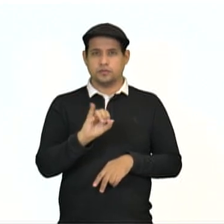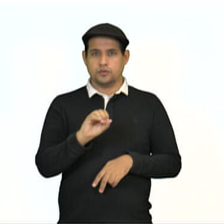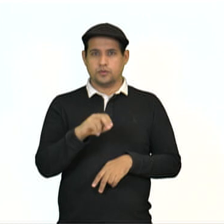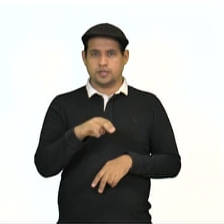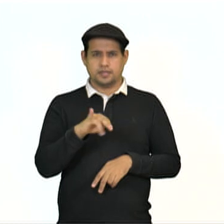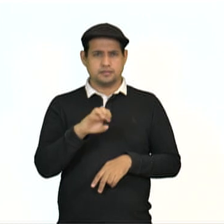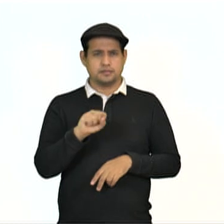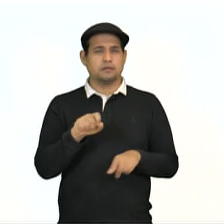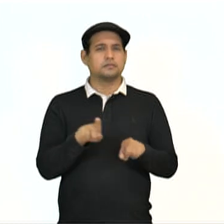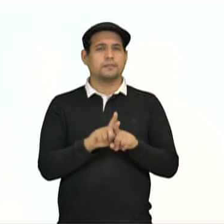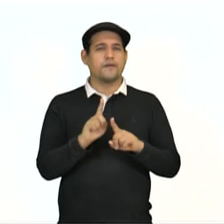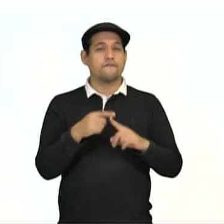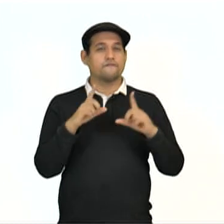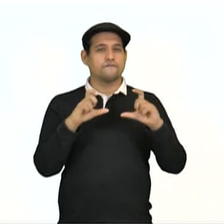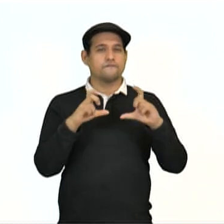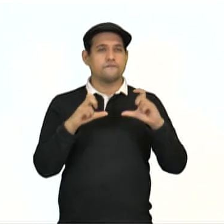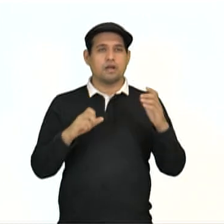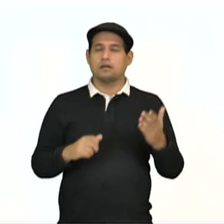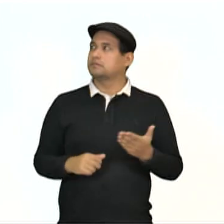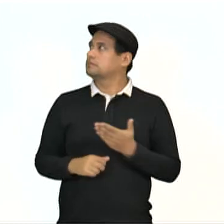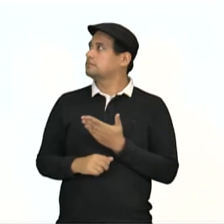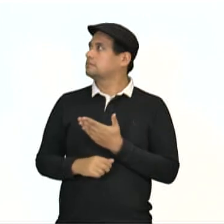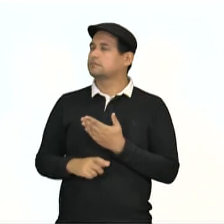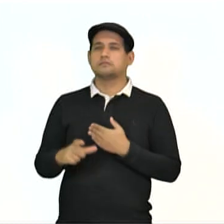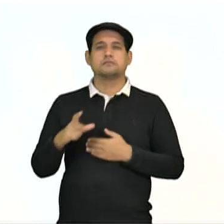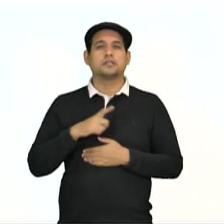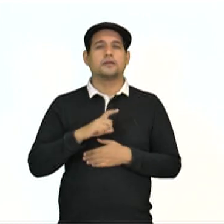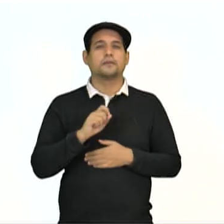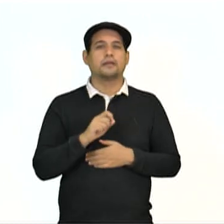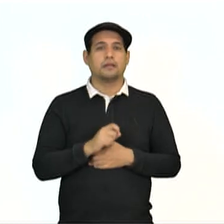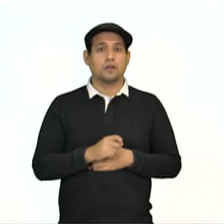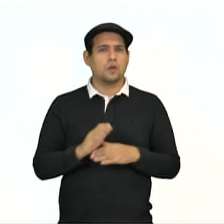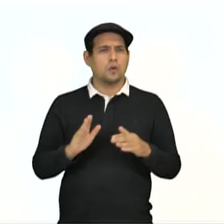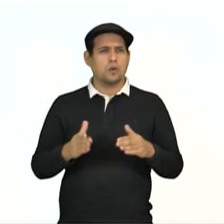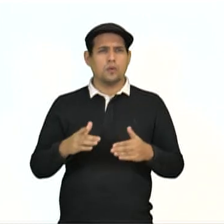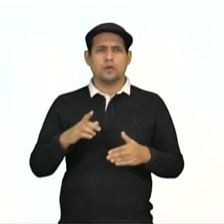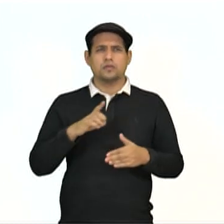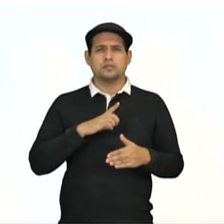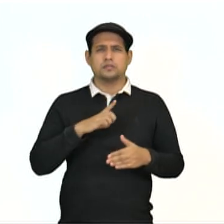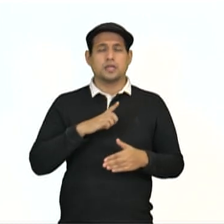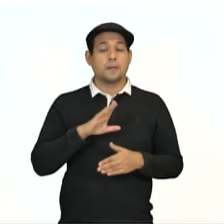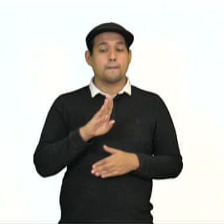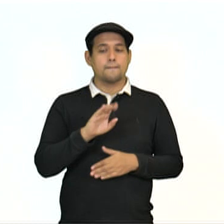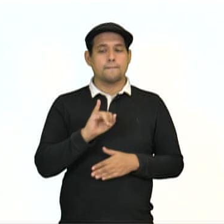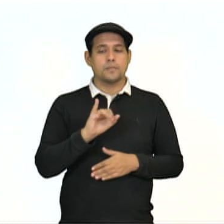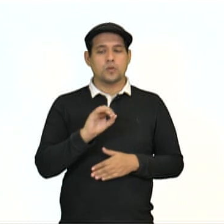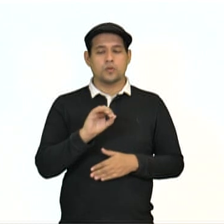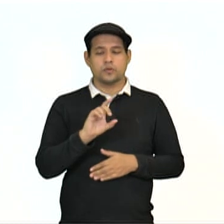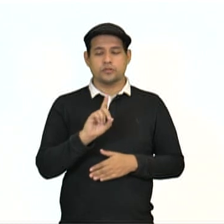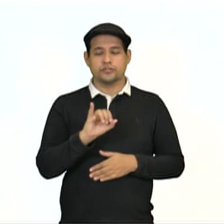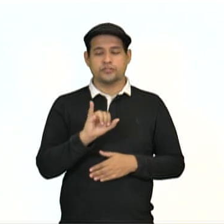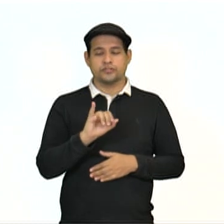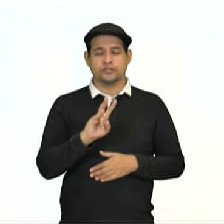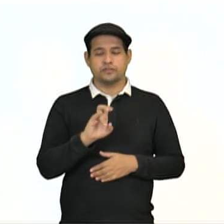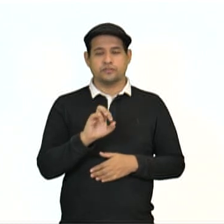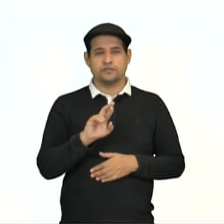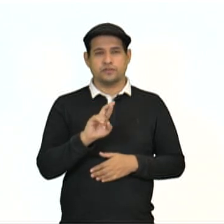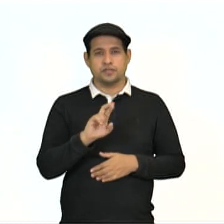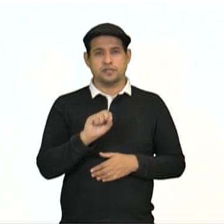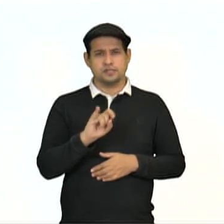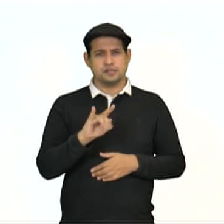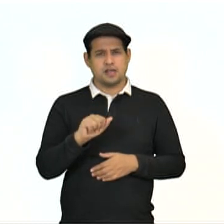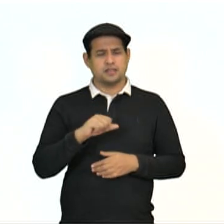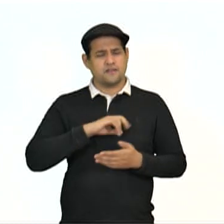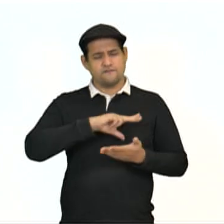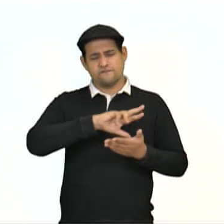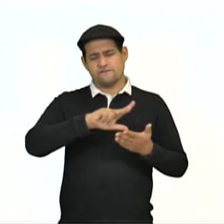olhada nesta imagem, né? A gente tem hoje uma biodiversidade, uma variedade